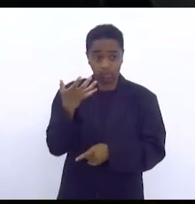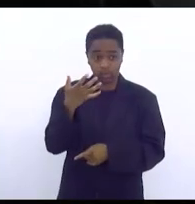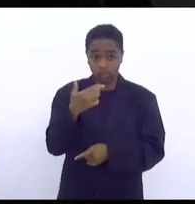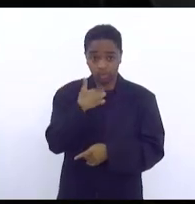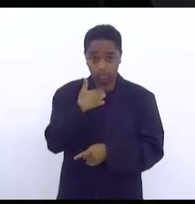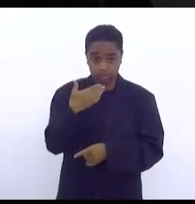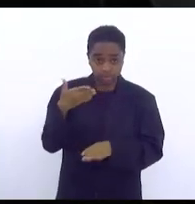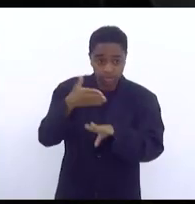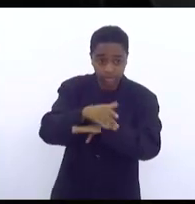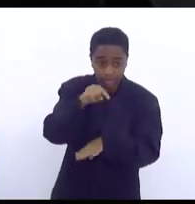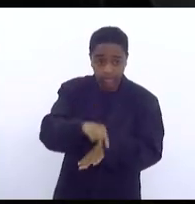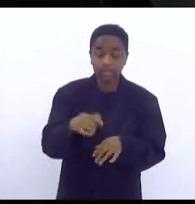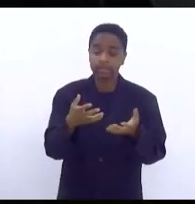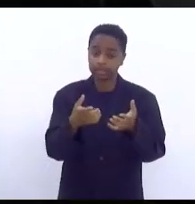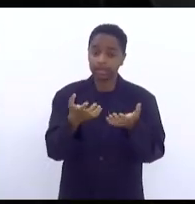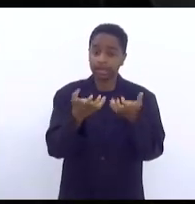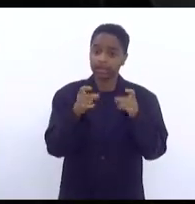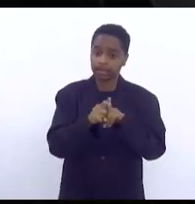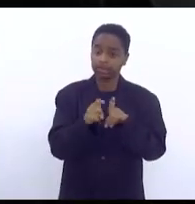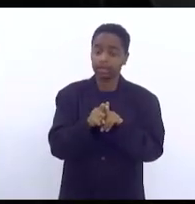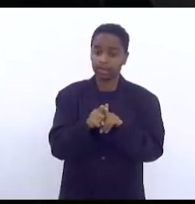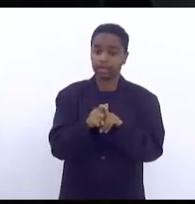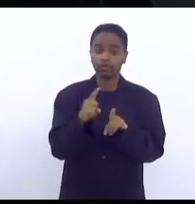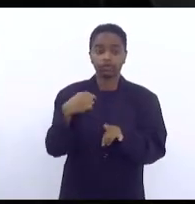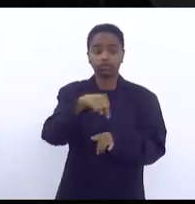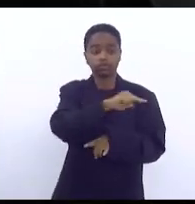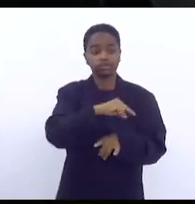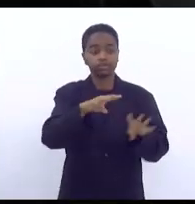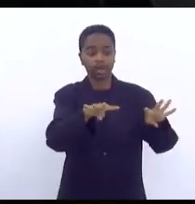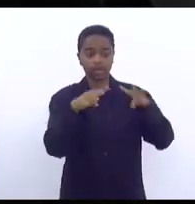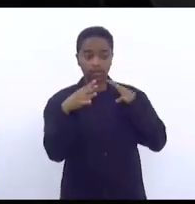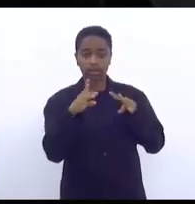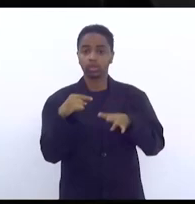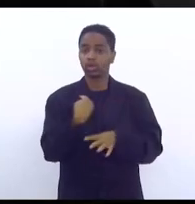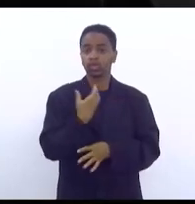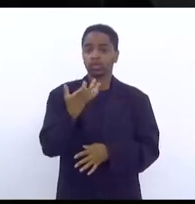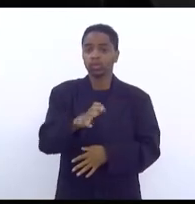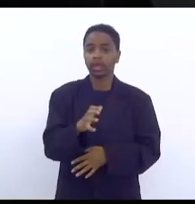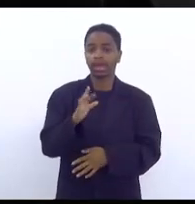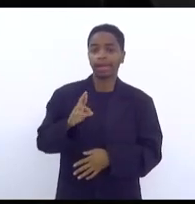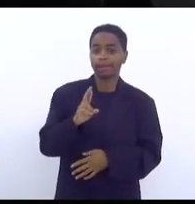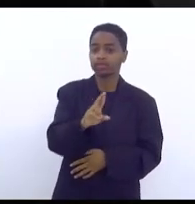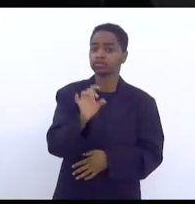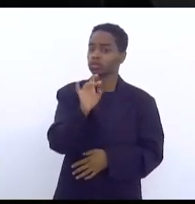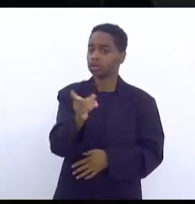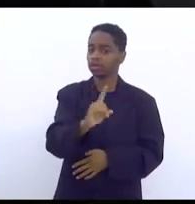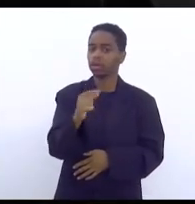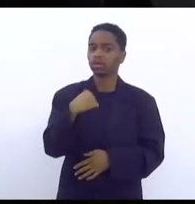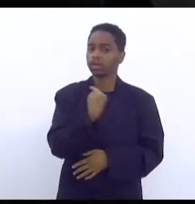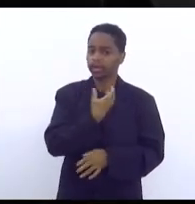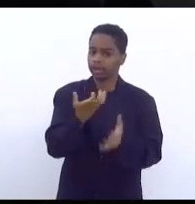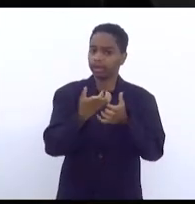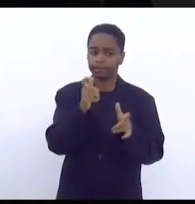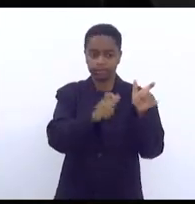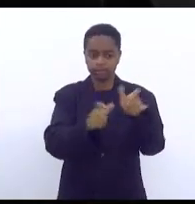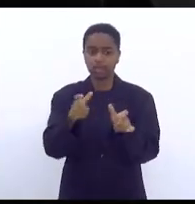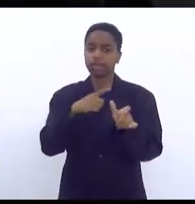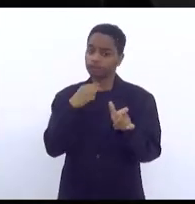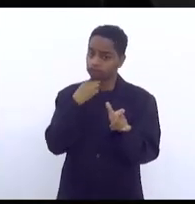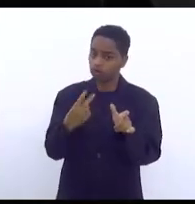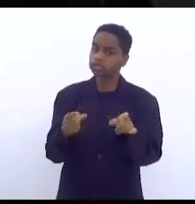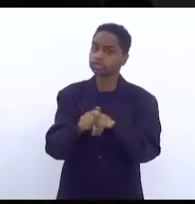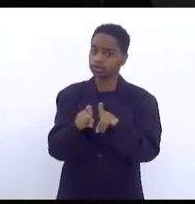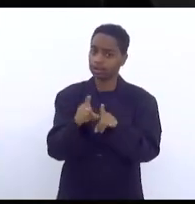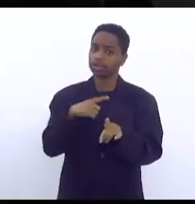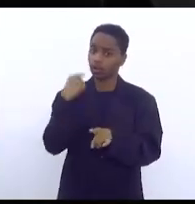ouvido nós não queremos só ser representatividade dessas pessoas nós queremos que essas pessoas não tenha somente voz porque essas pessoas também T